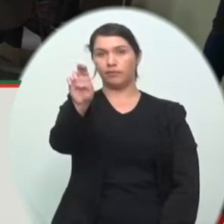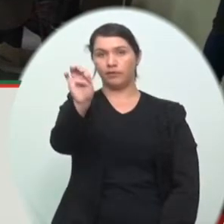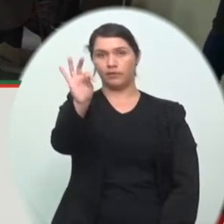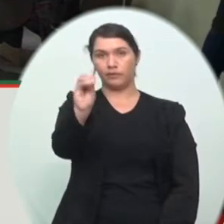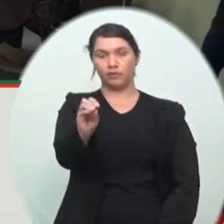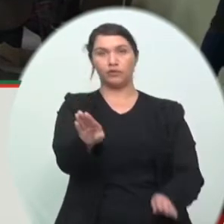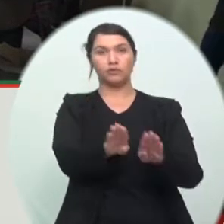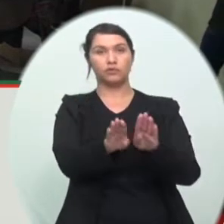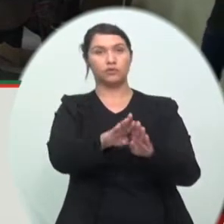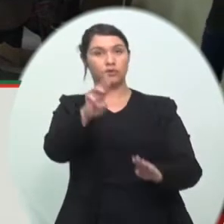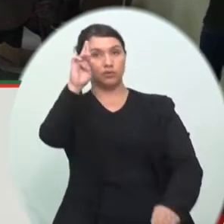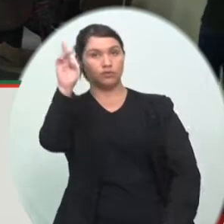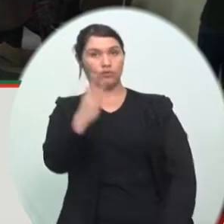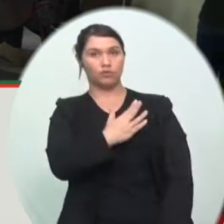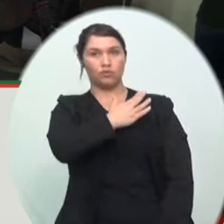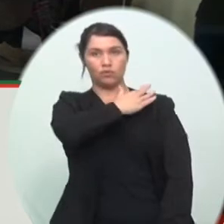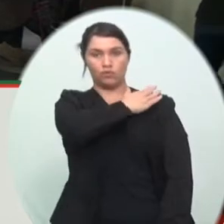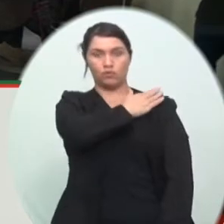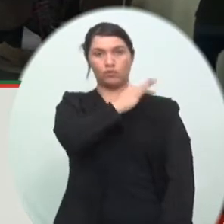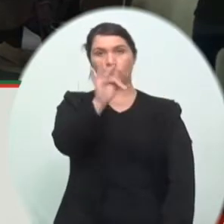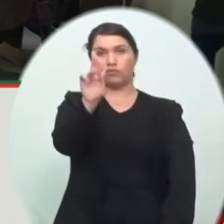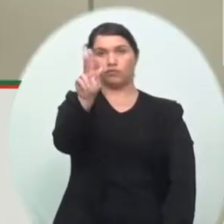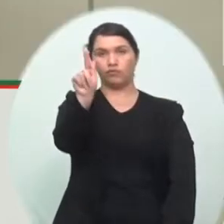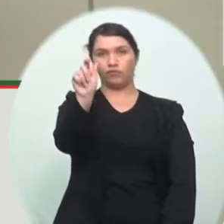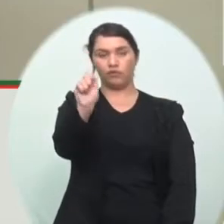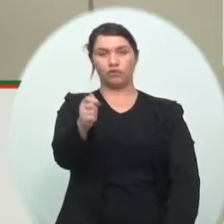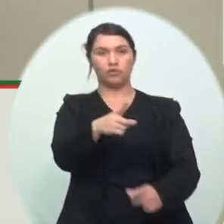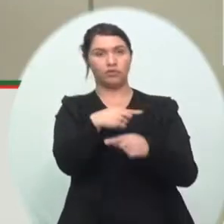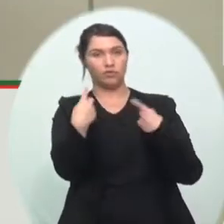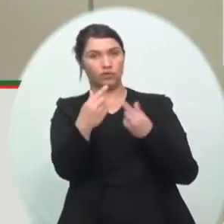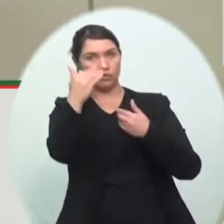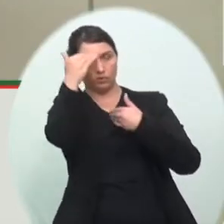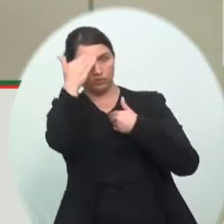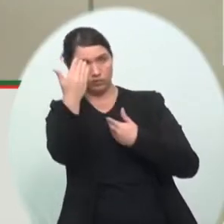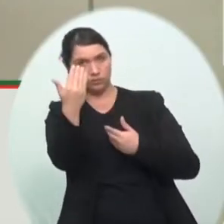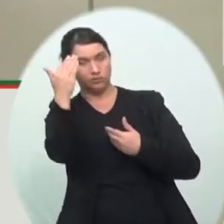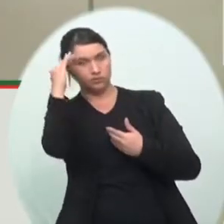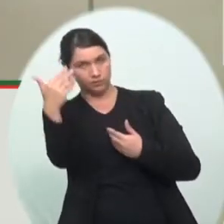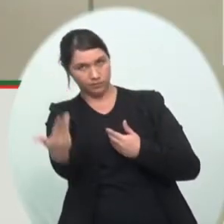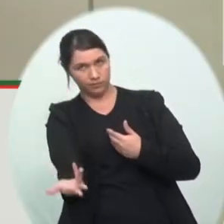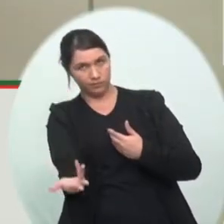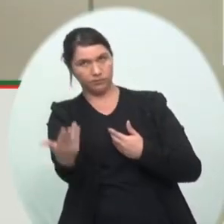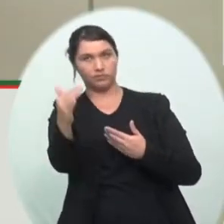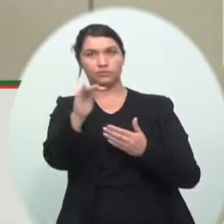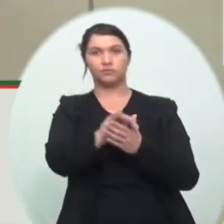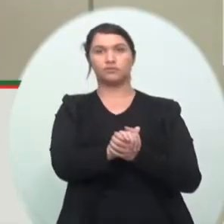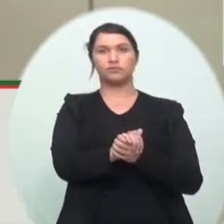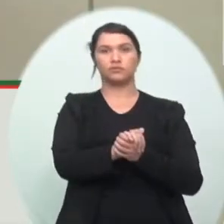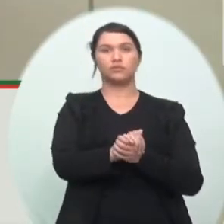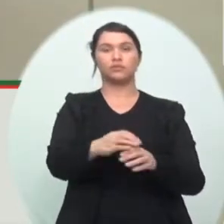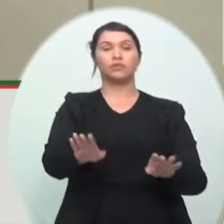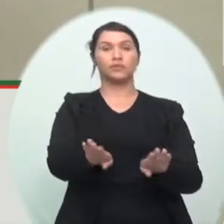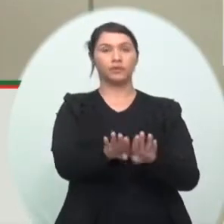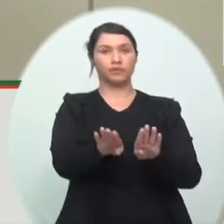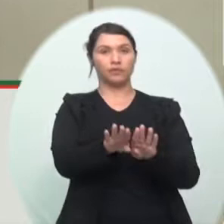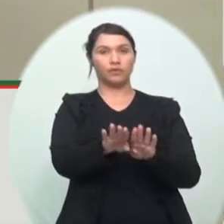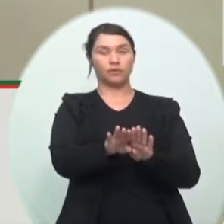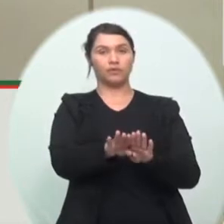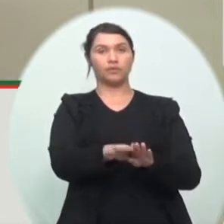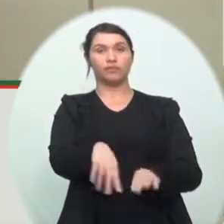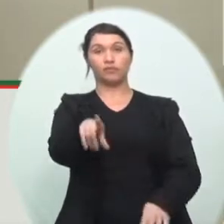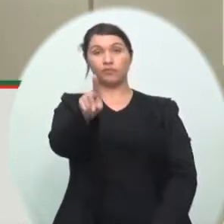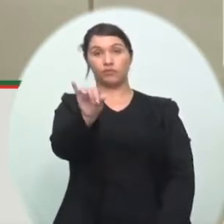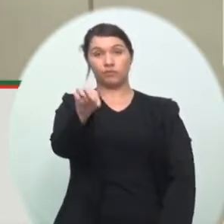Fraga, o Major Moreno, nosso próximo comandante do 9º Batalhão, o Tenente Coronel